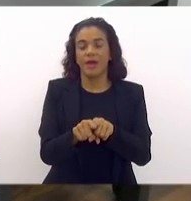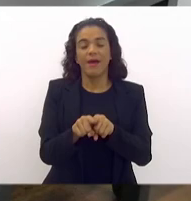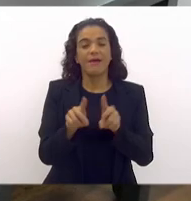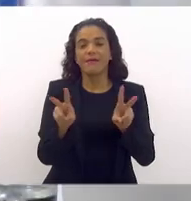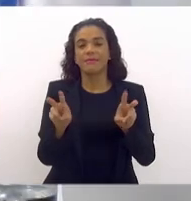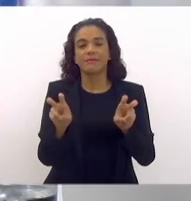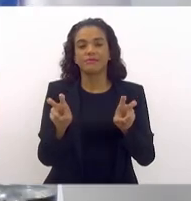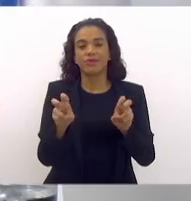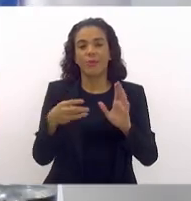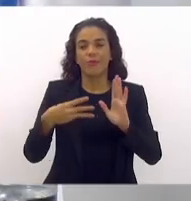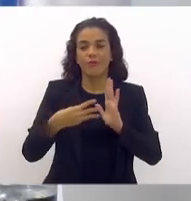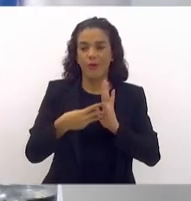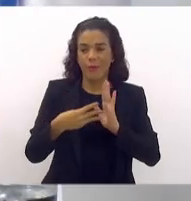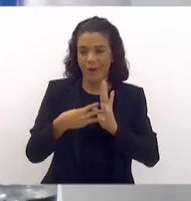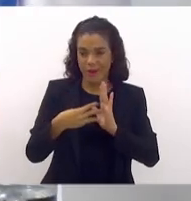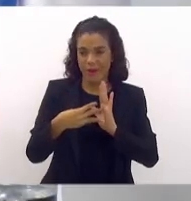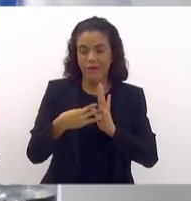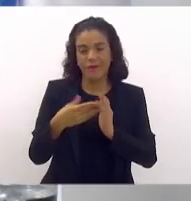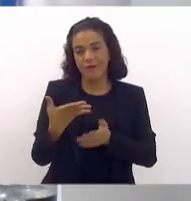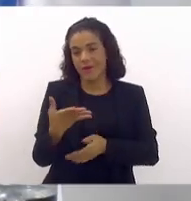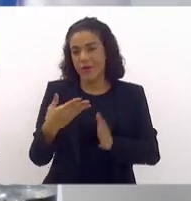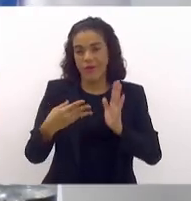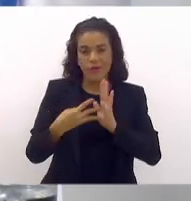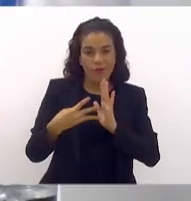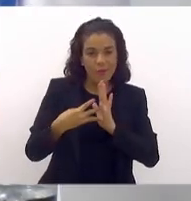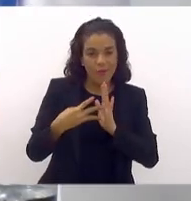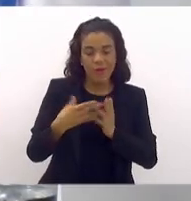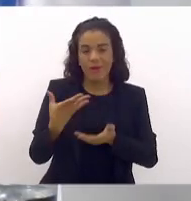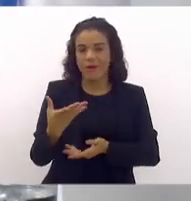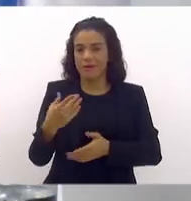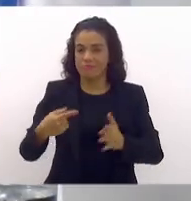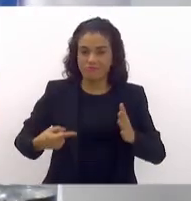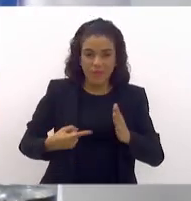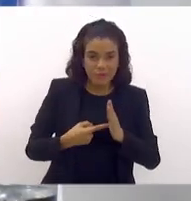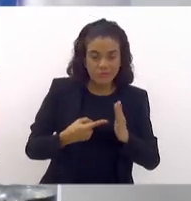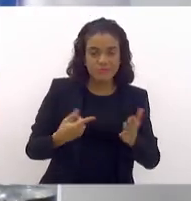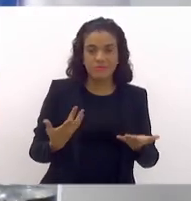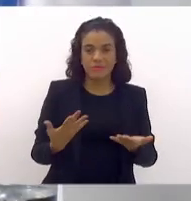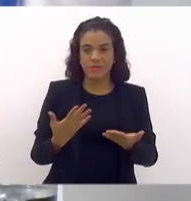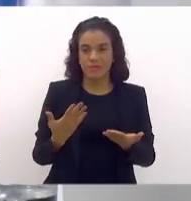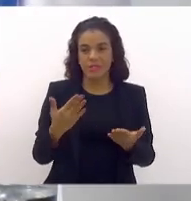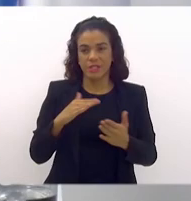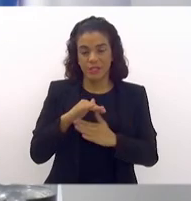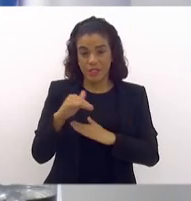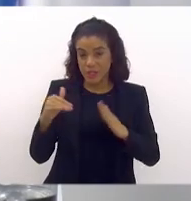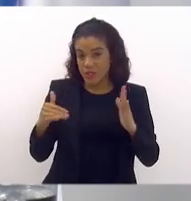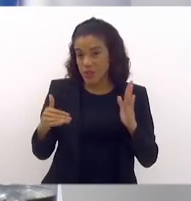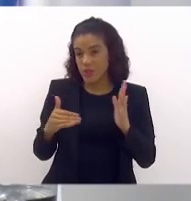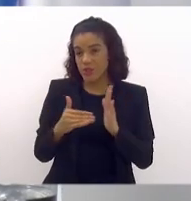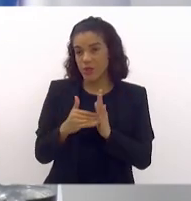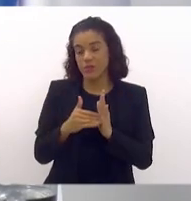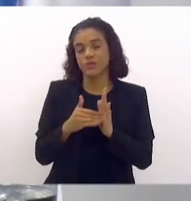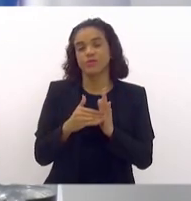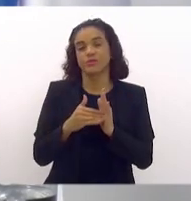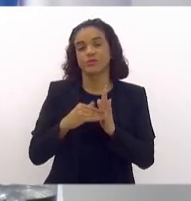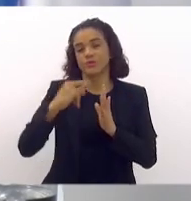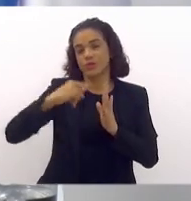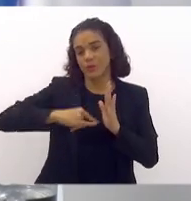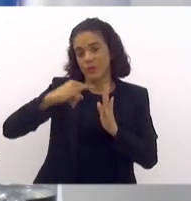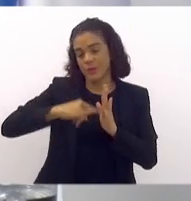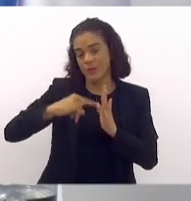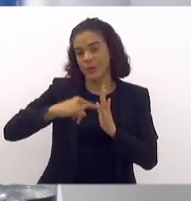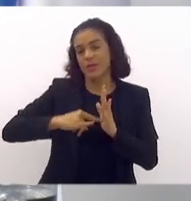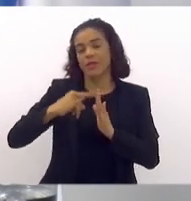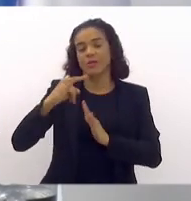questão do formulário, o formulário em si, da denúncia. Então, todas as, todos os documentos produzidos pela